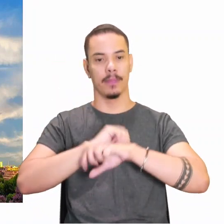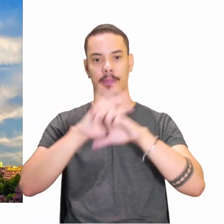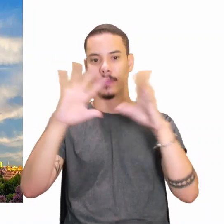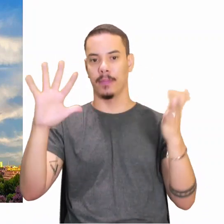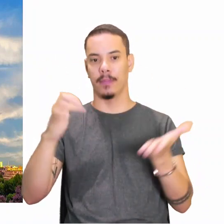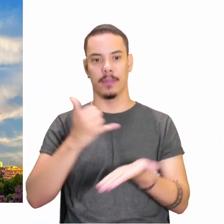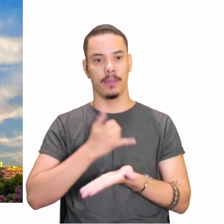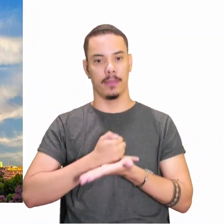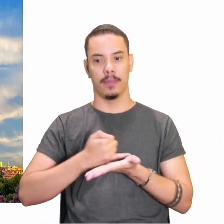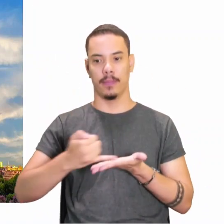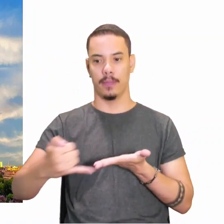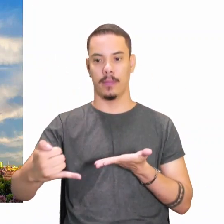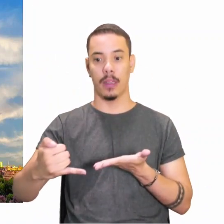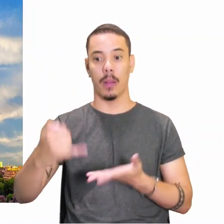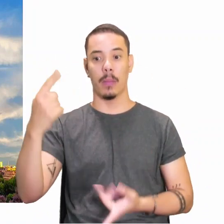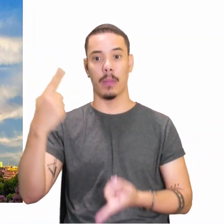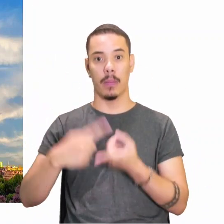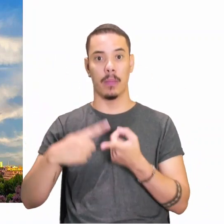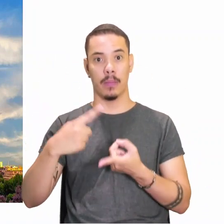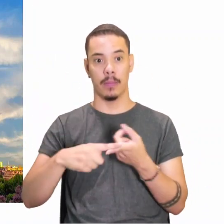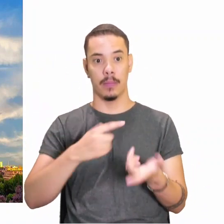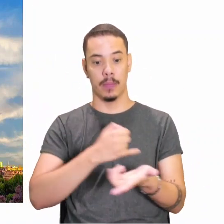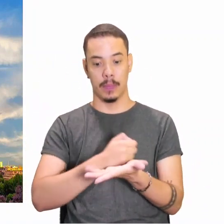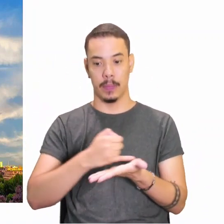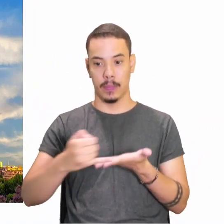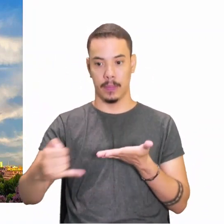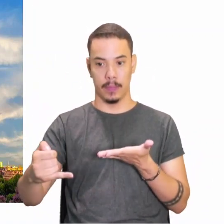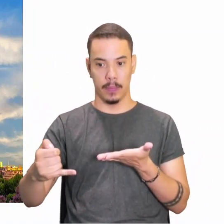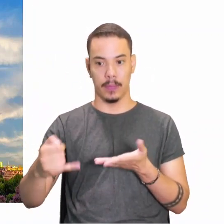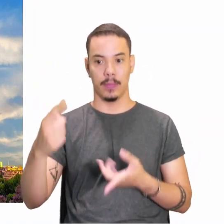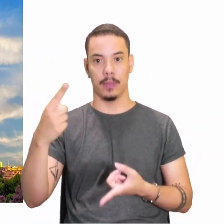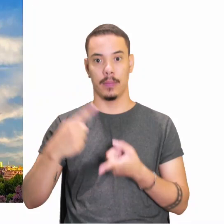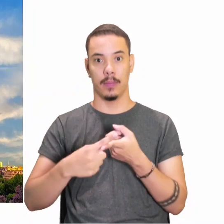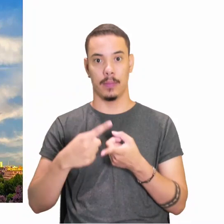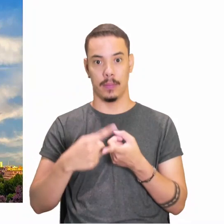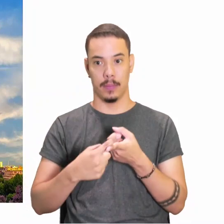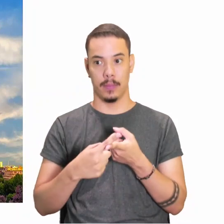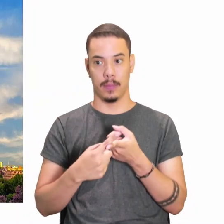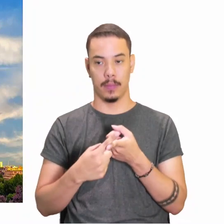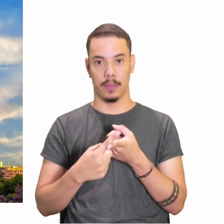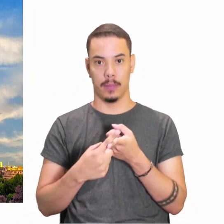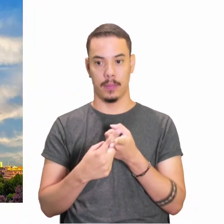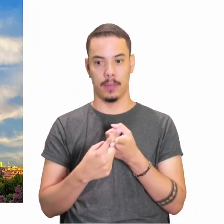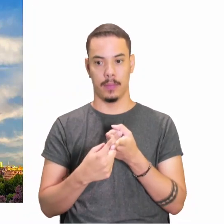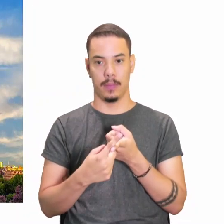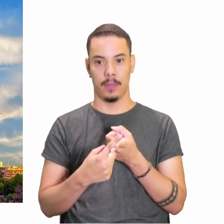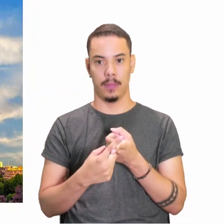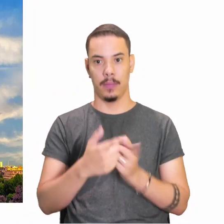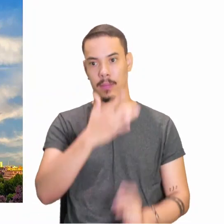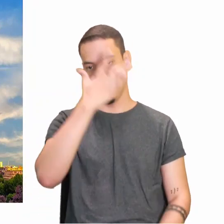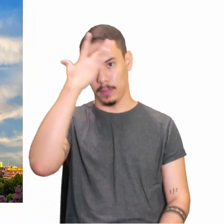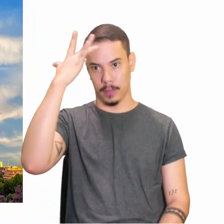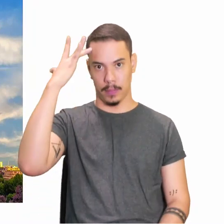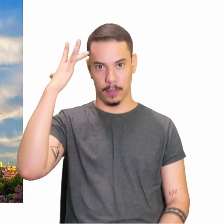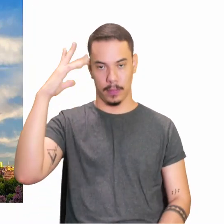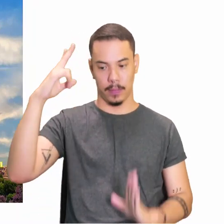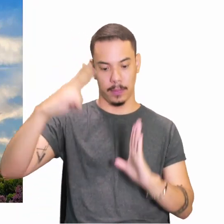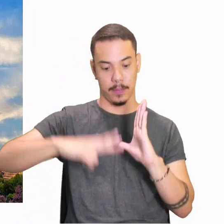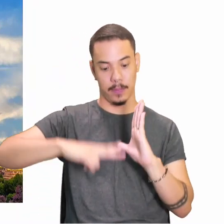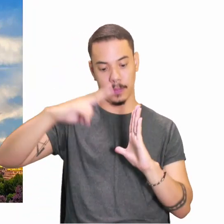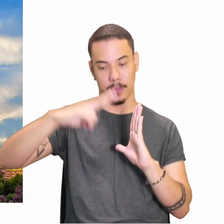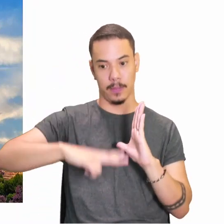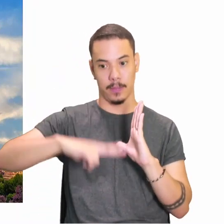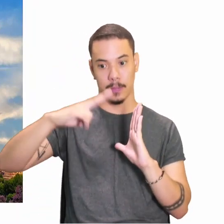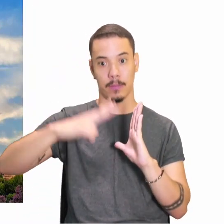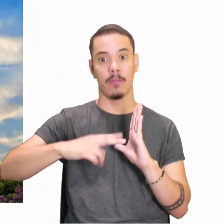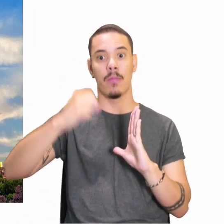início, tá? Por que tem que ser esclarecido logo no início? Porque o leitor, né, ele